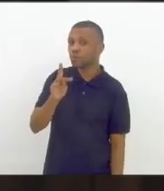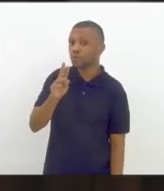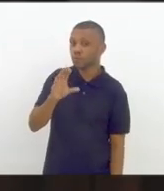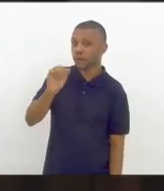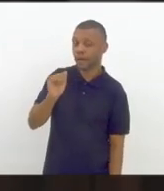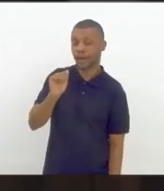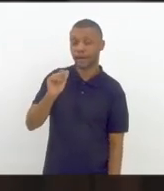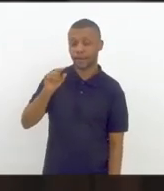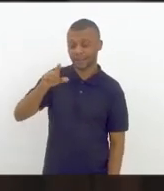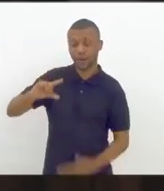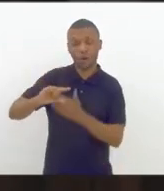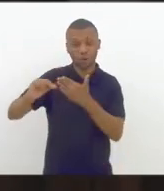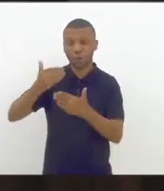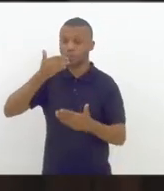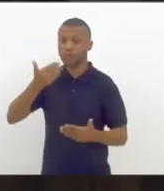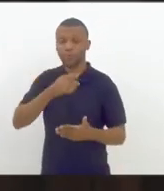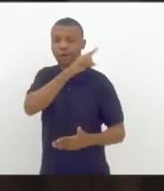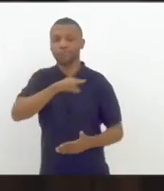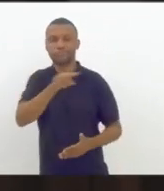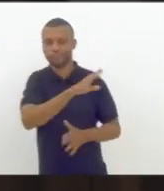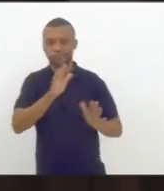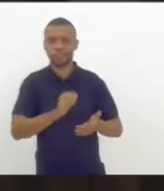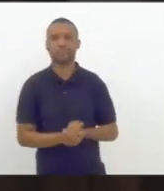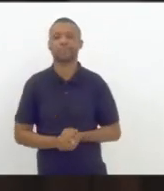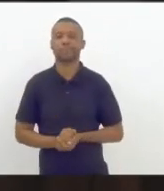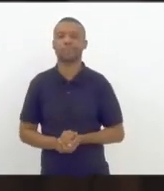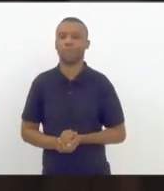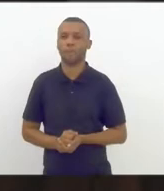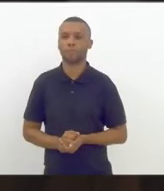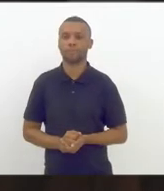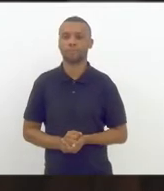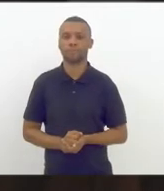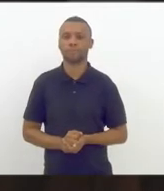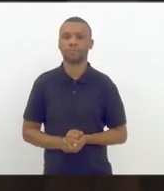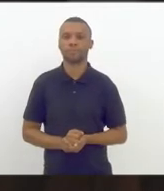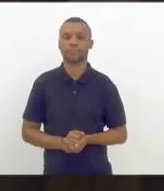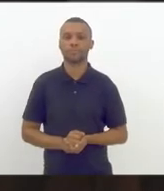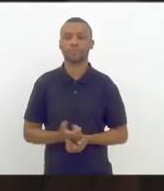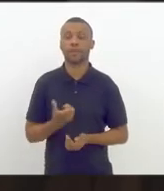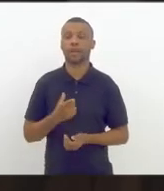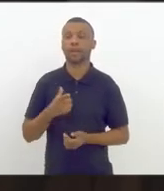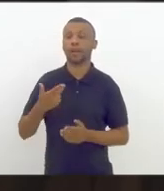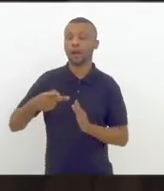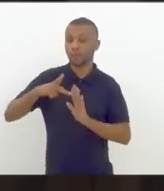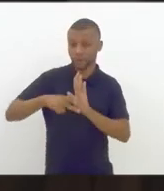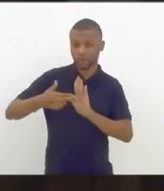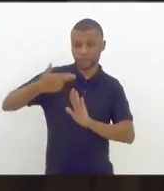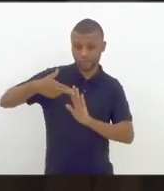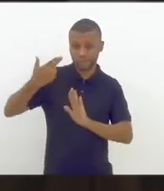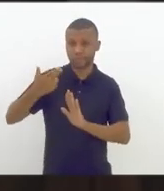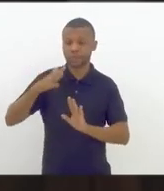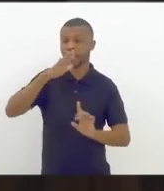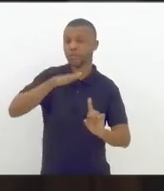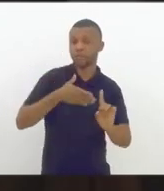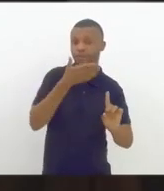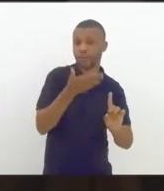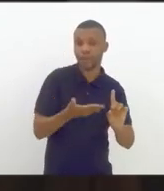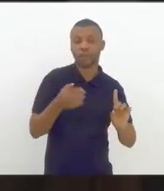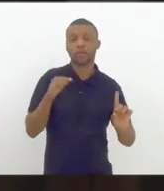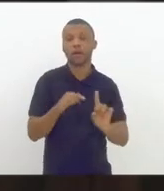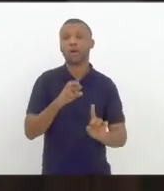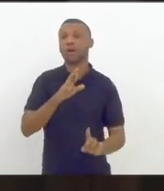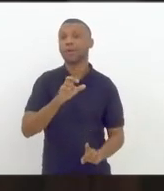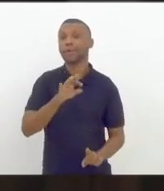resolução 1379 de 22, de autoria do deputado Marcos Abraão, concede o diploma José de Alencar ao senhor Renato Augusto Macário de